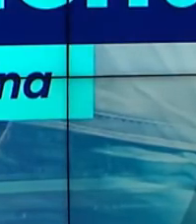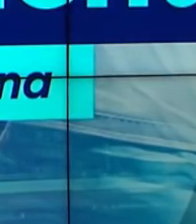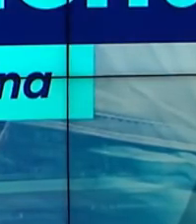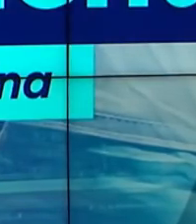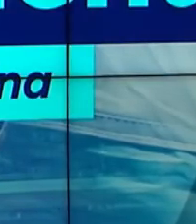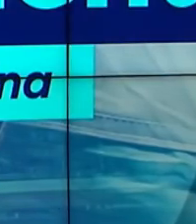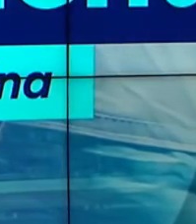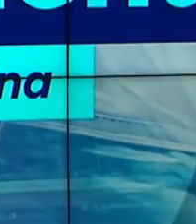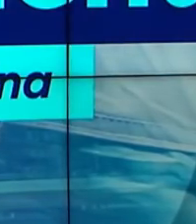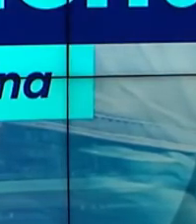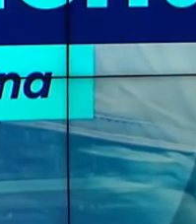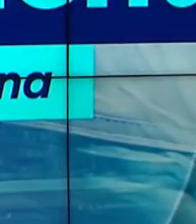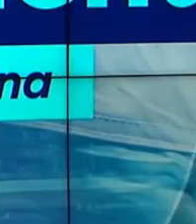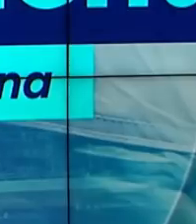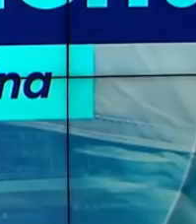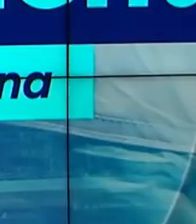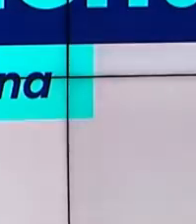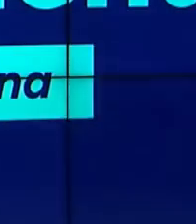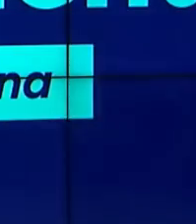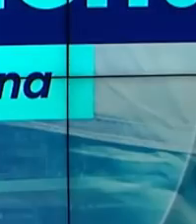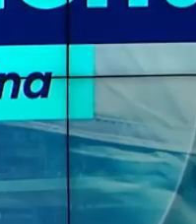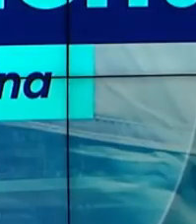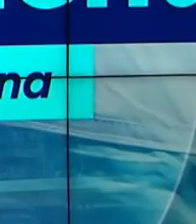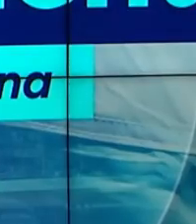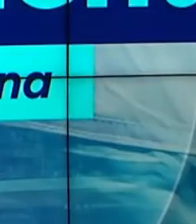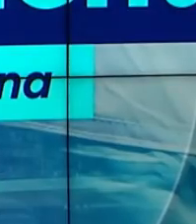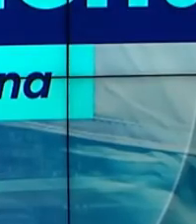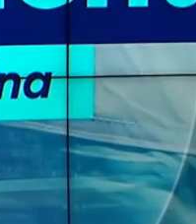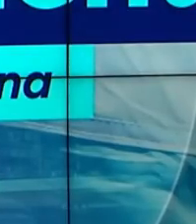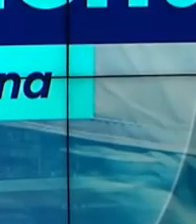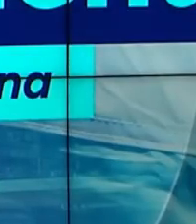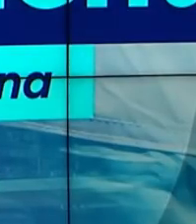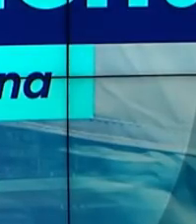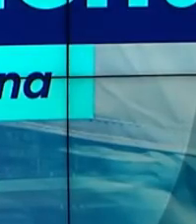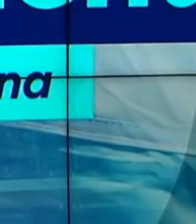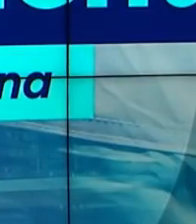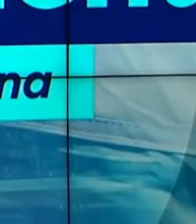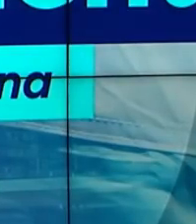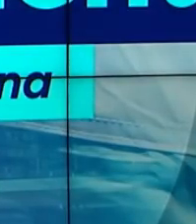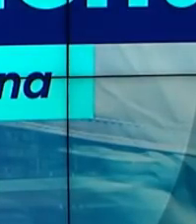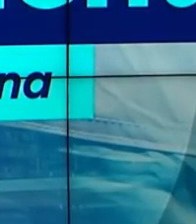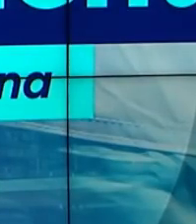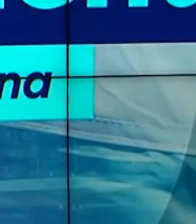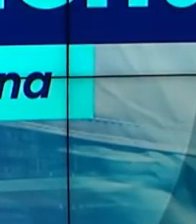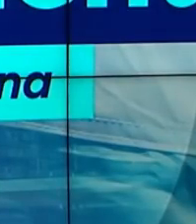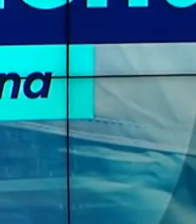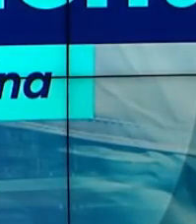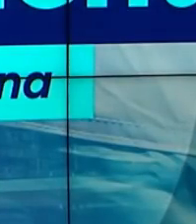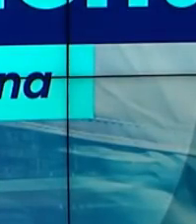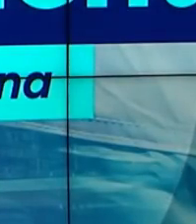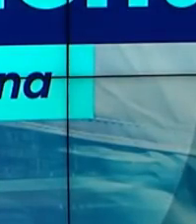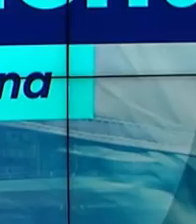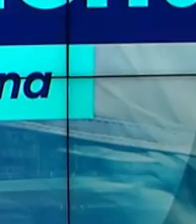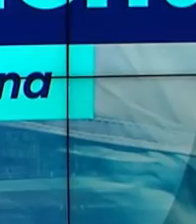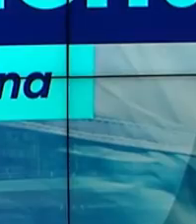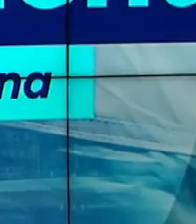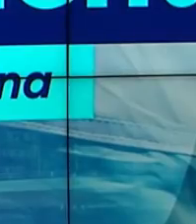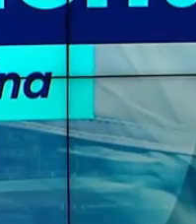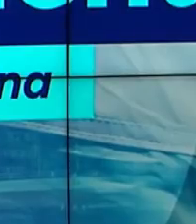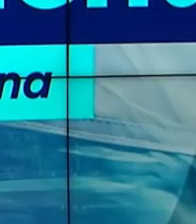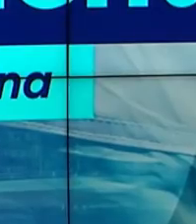aproveitaram a cúpula do g20 para promover um encontro informal do brics grupo que teve sua primeira reunião em